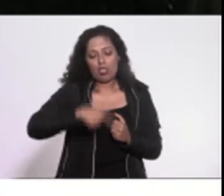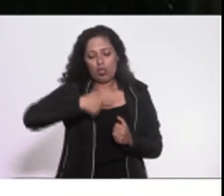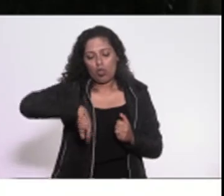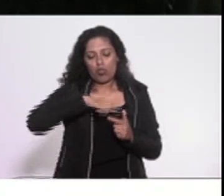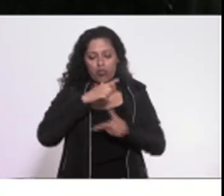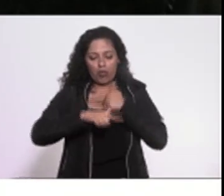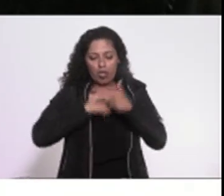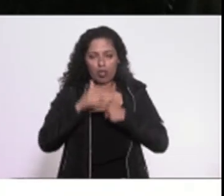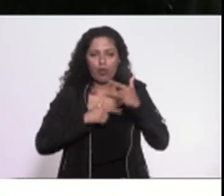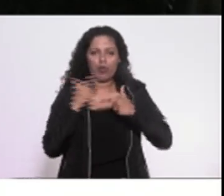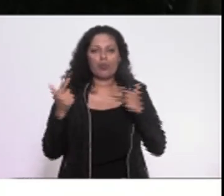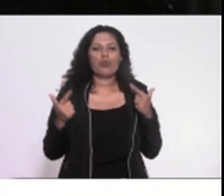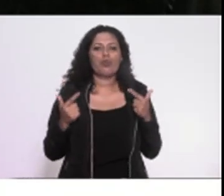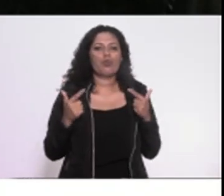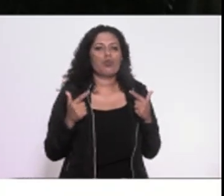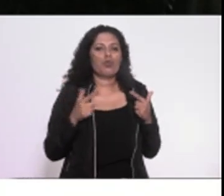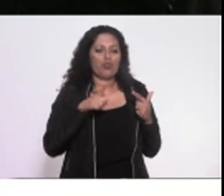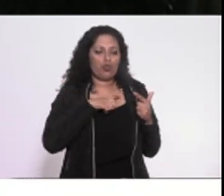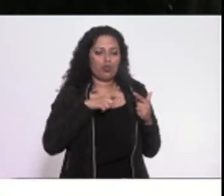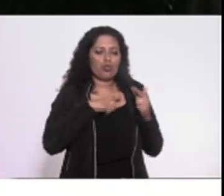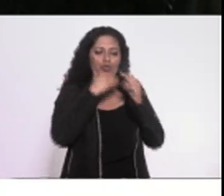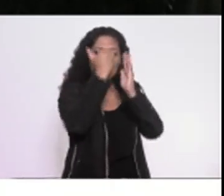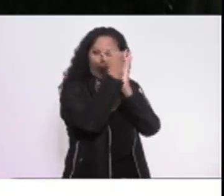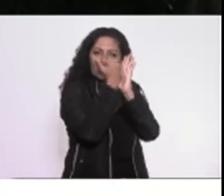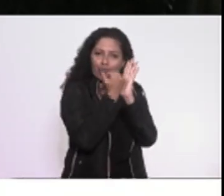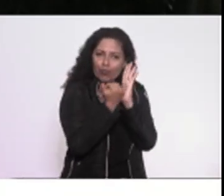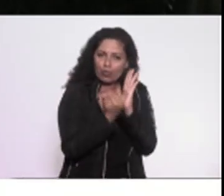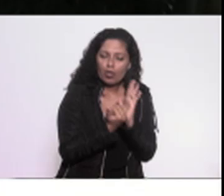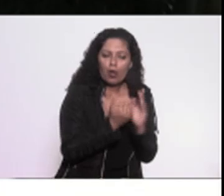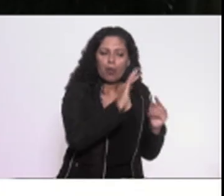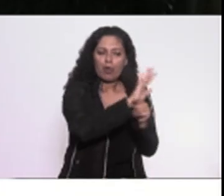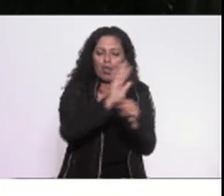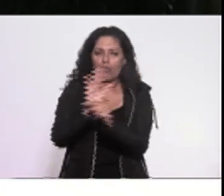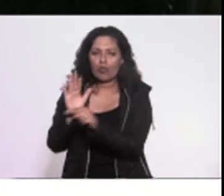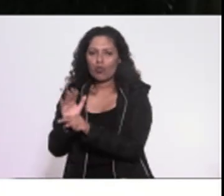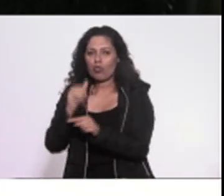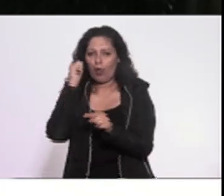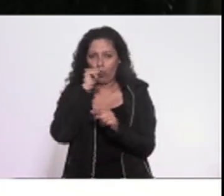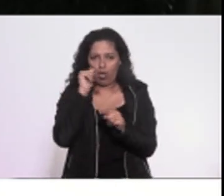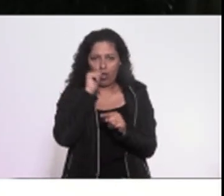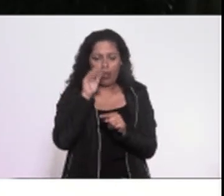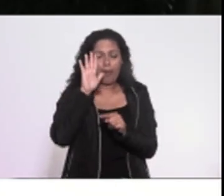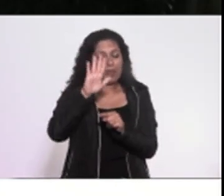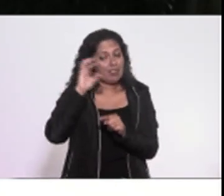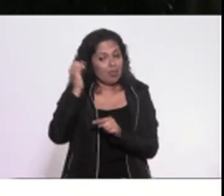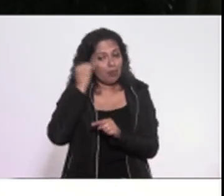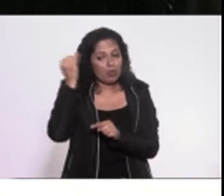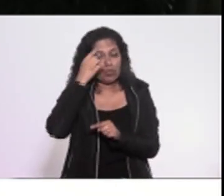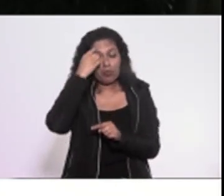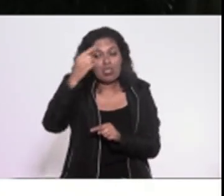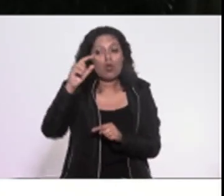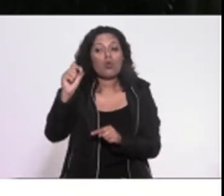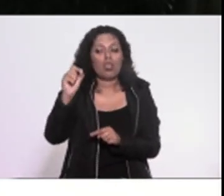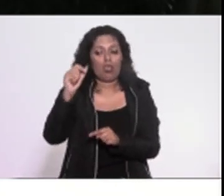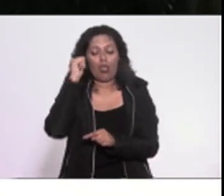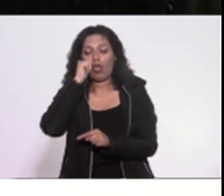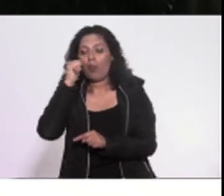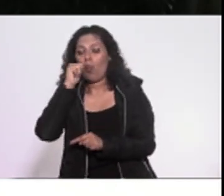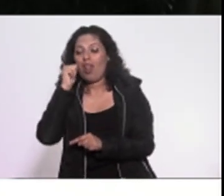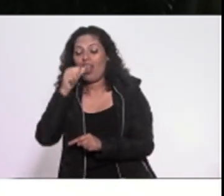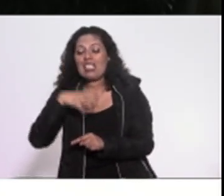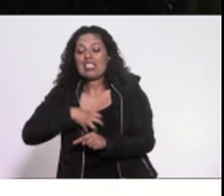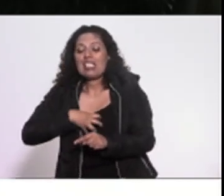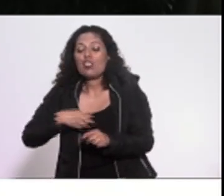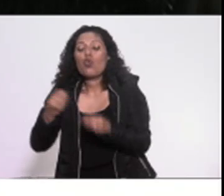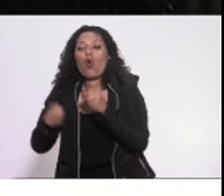foi colocado, né, de um programa de abrigamento, o fato é que as mulheres se sentem, sim, presas